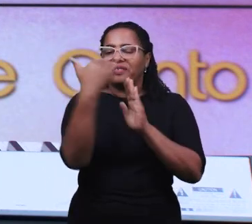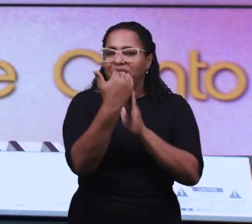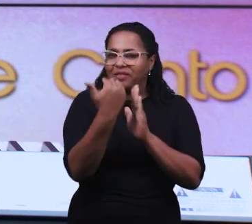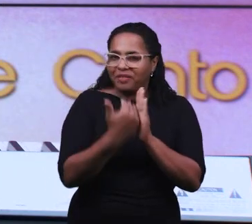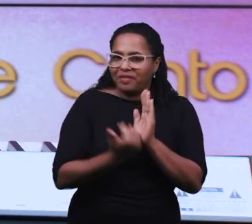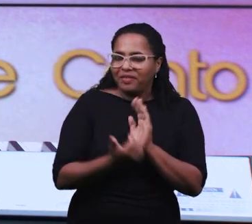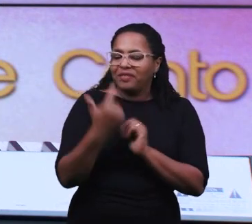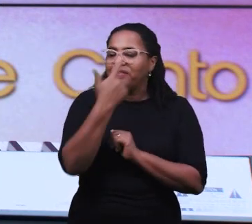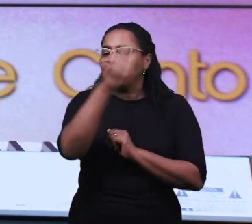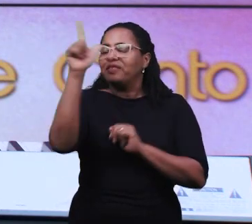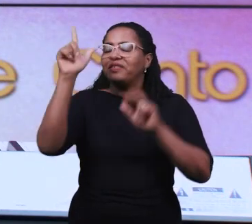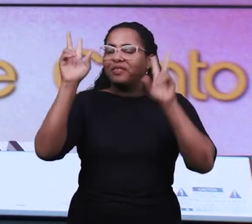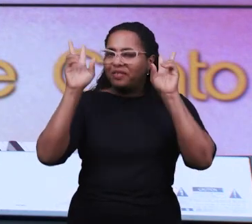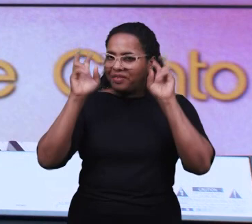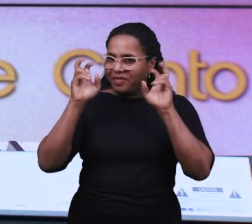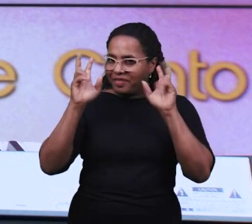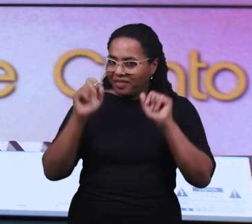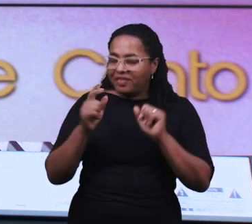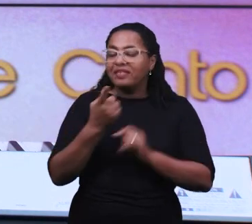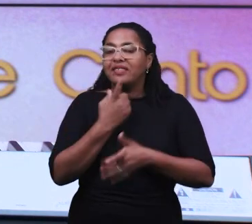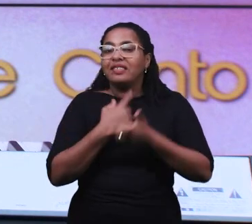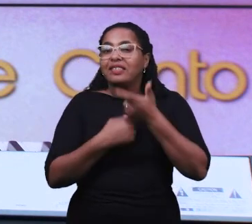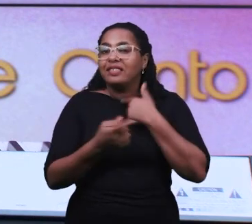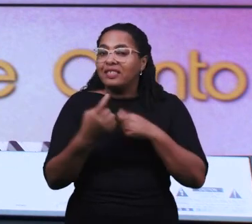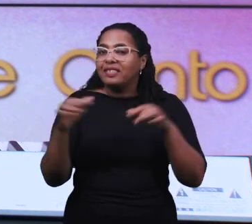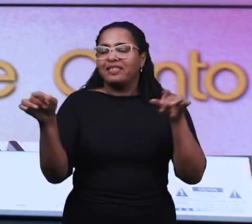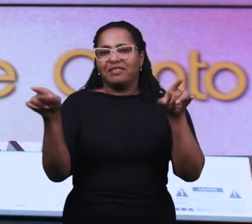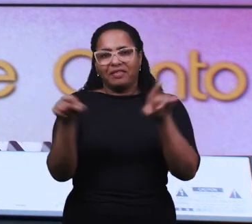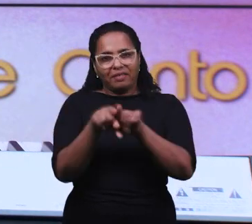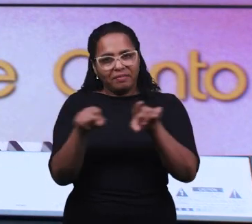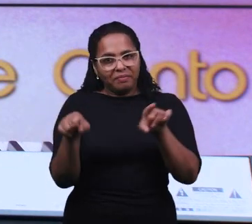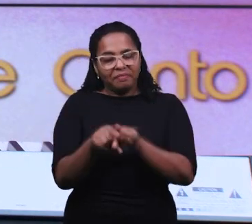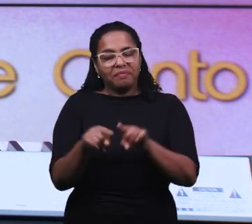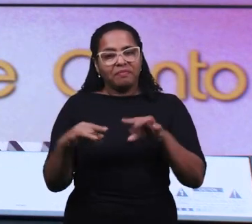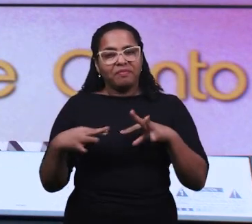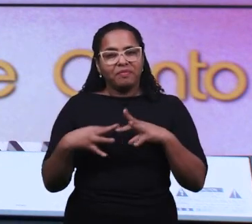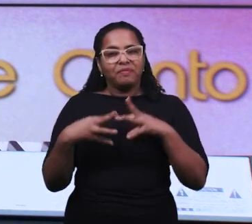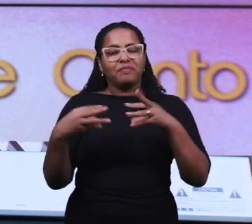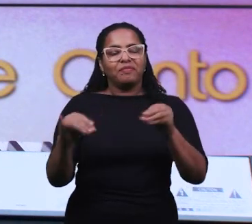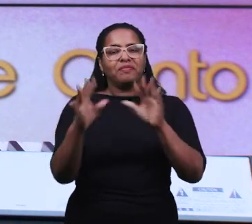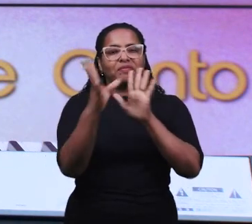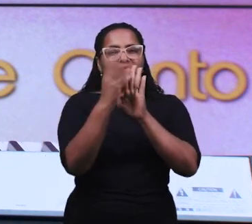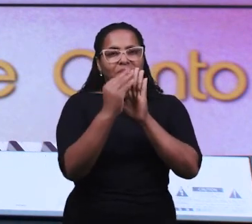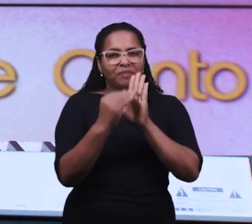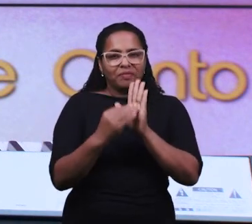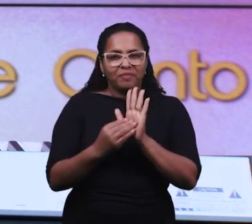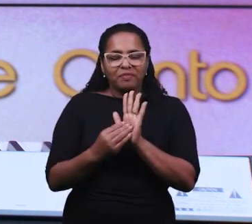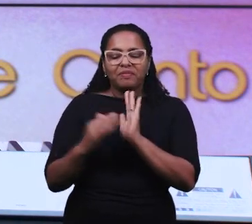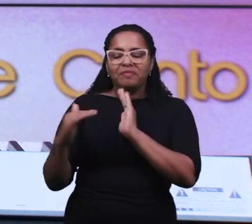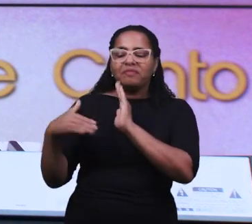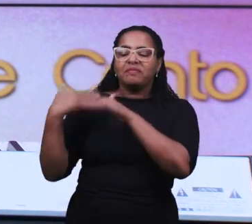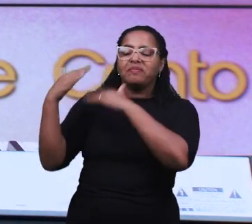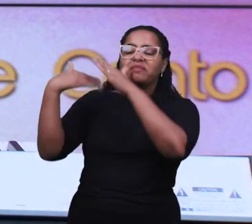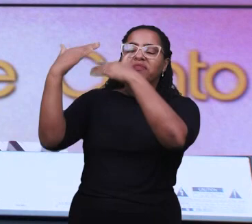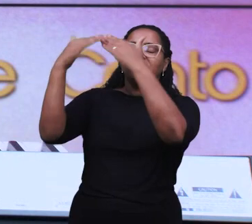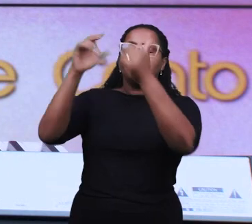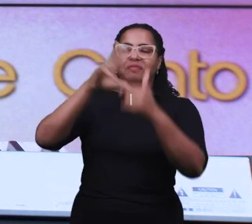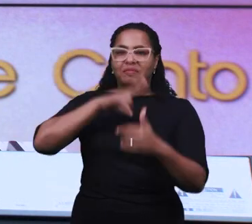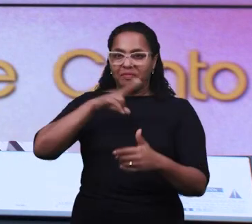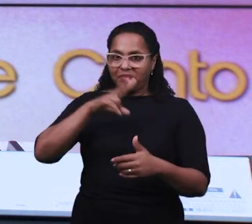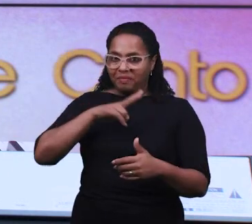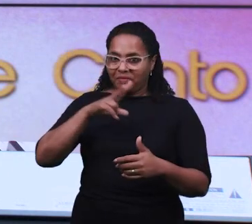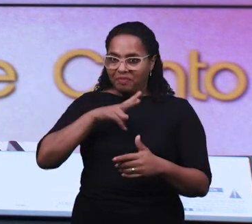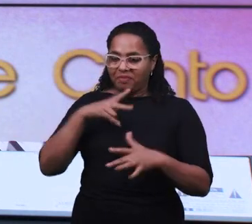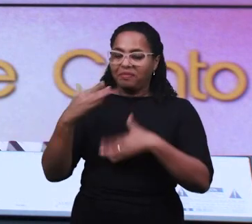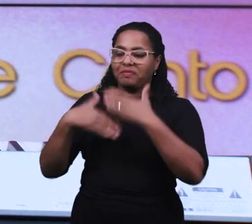próximos programas, nos próximos assuntos e queremos também que todo esse conteúdo sirva para crescimento